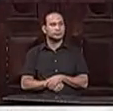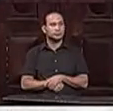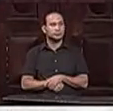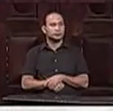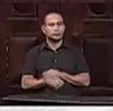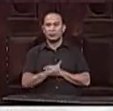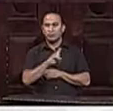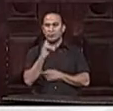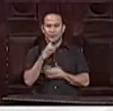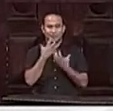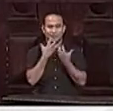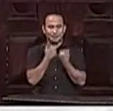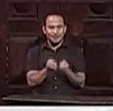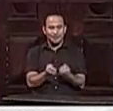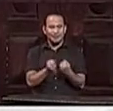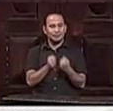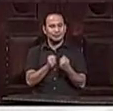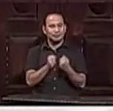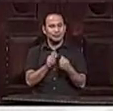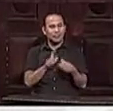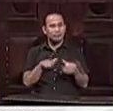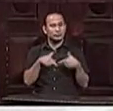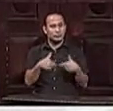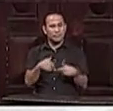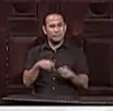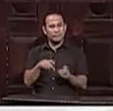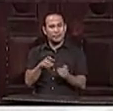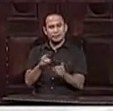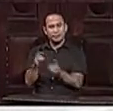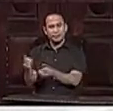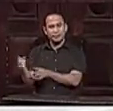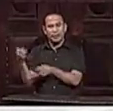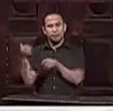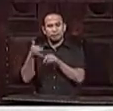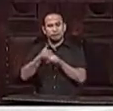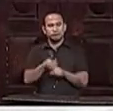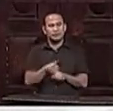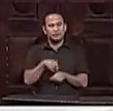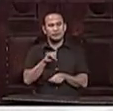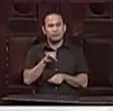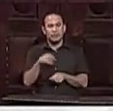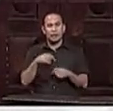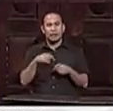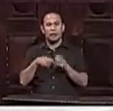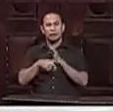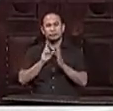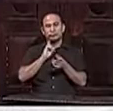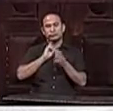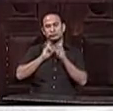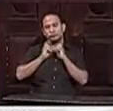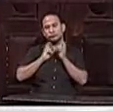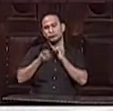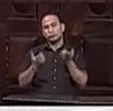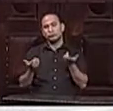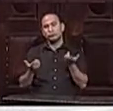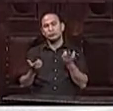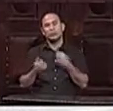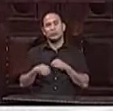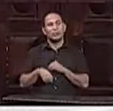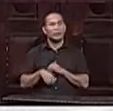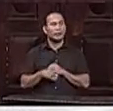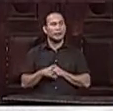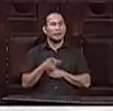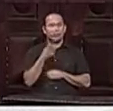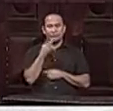se admite a possibilidade de vender a Petrobras sem discutir, talvez até num plebiscito, com